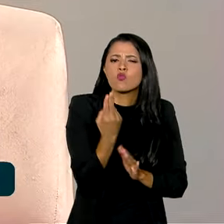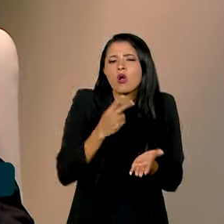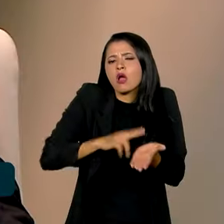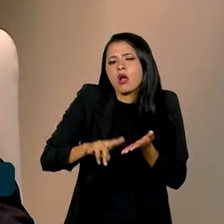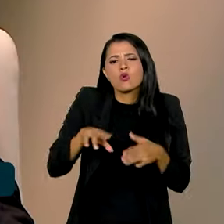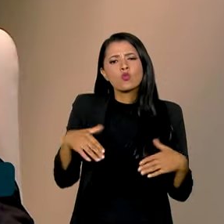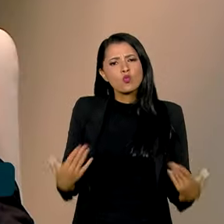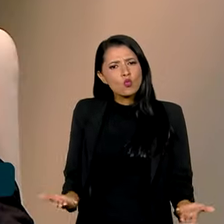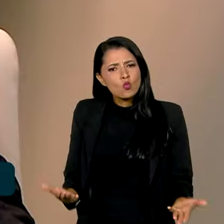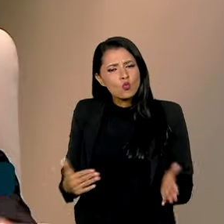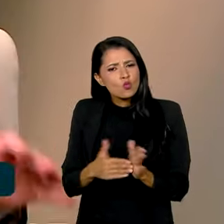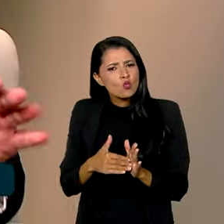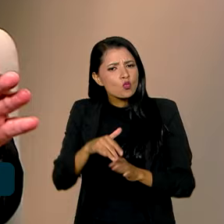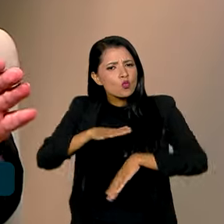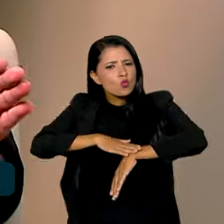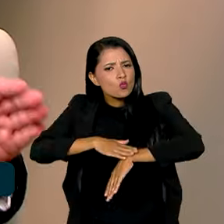aí?